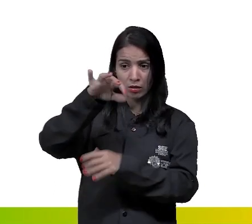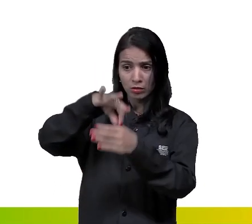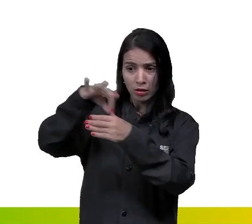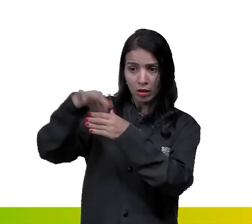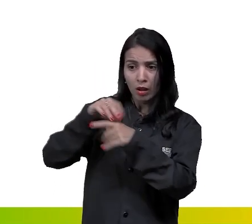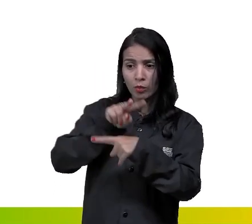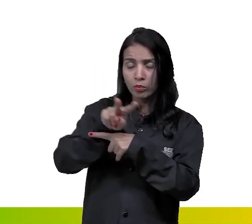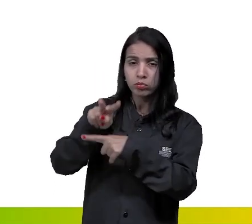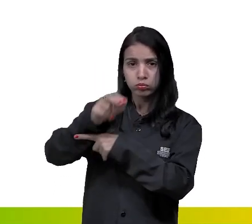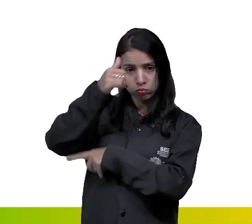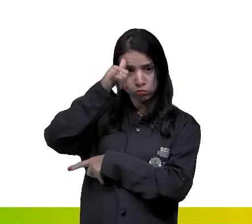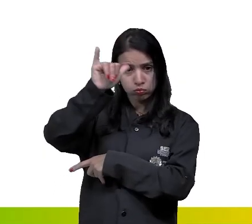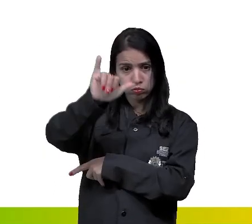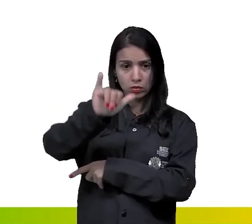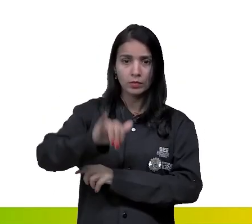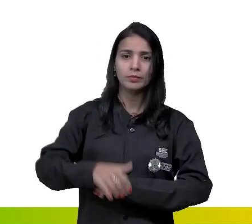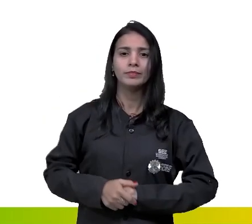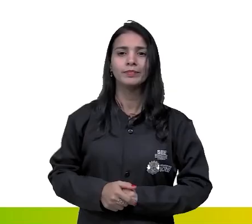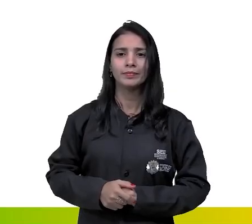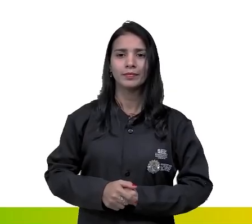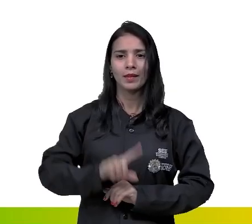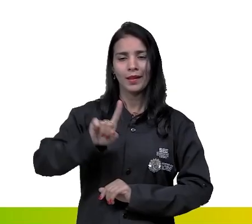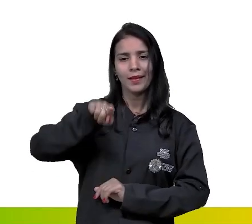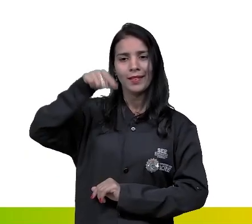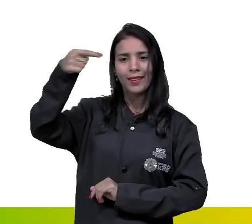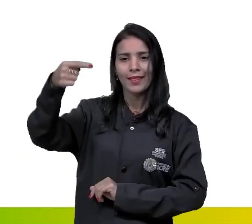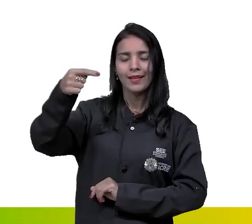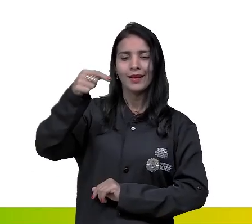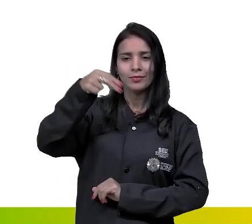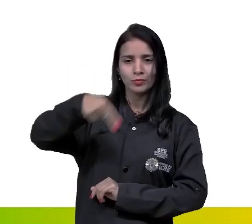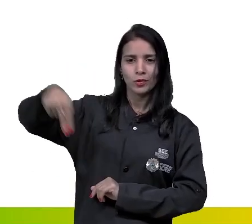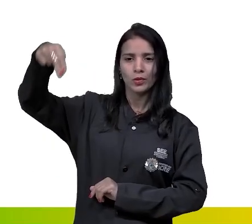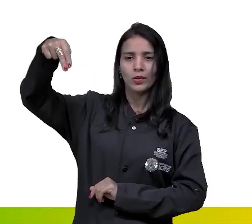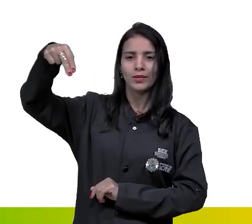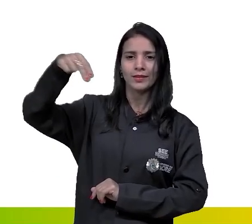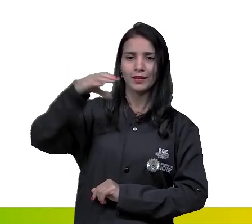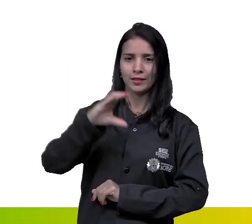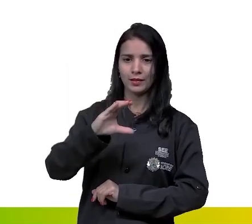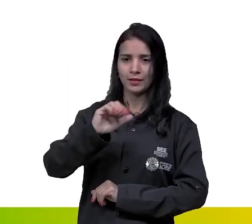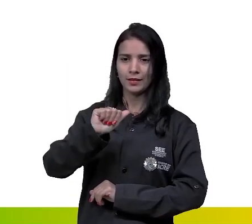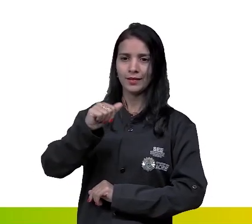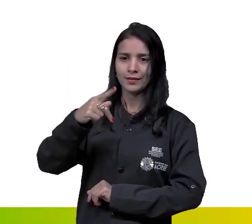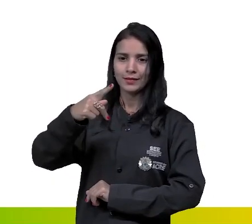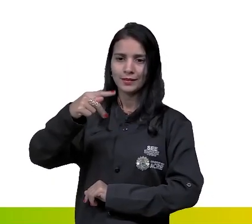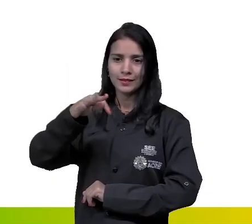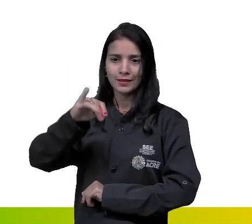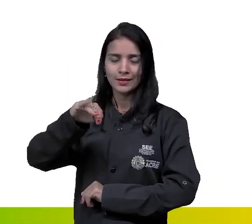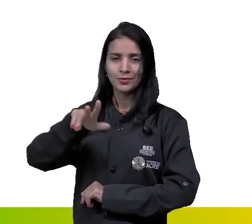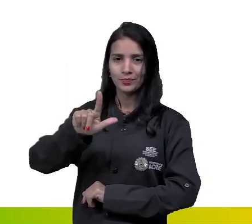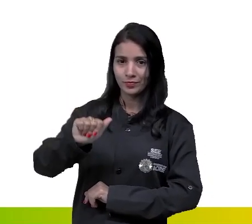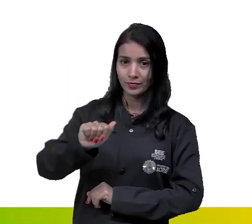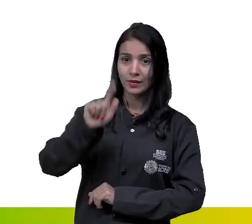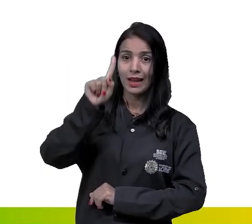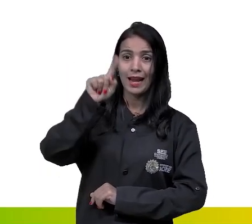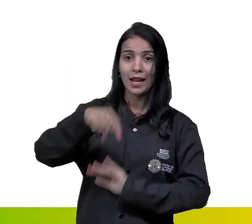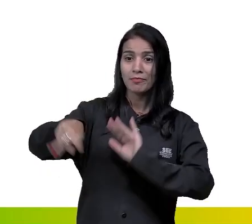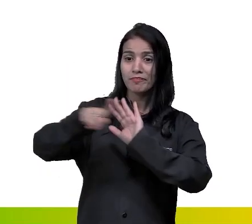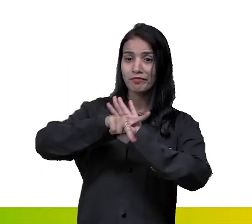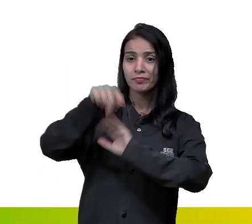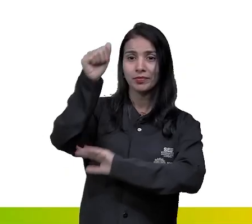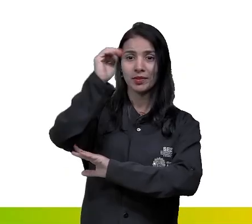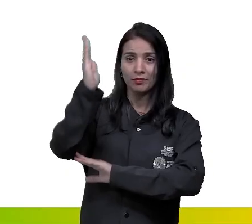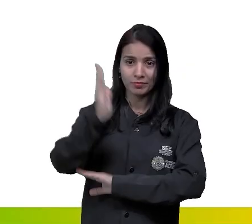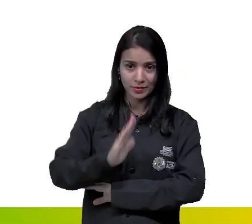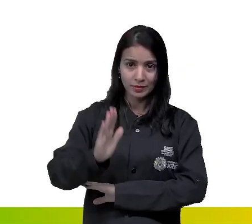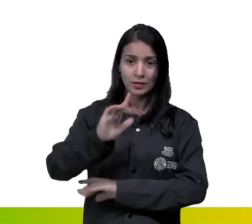a localização dele aqui no mapa. Olha que interessante, é um bioma exclusivamente brasileiro, localizado